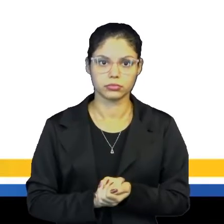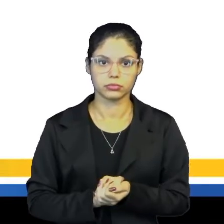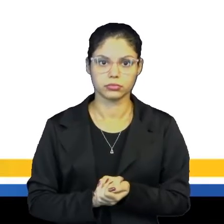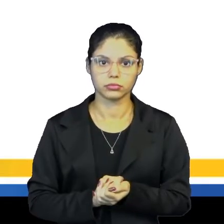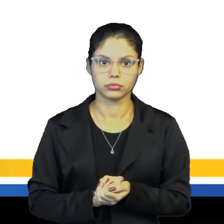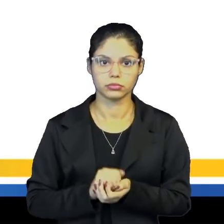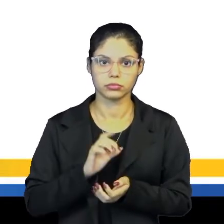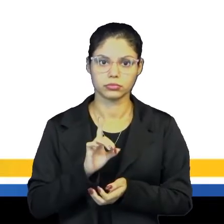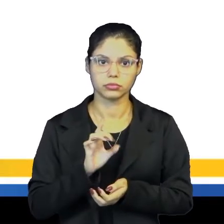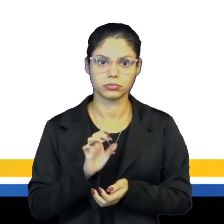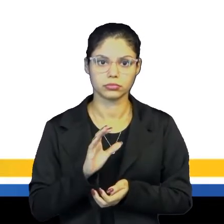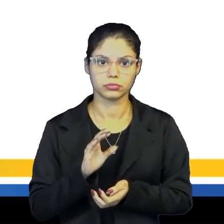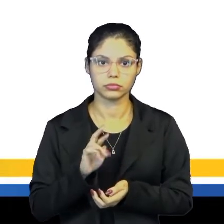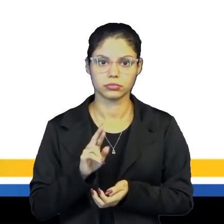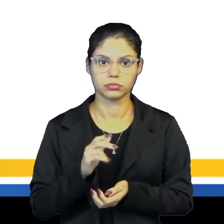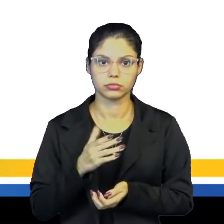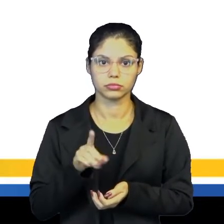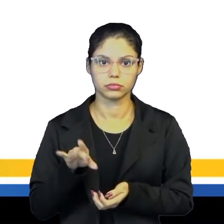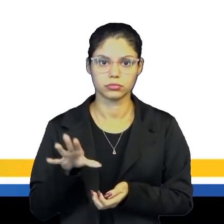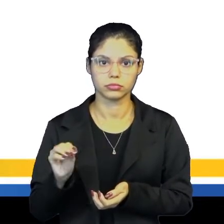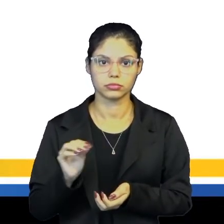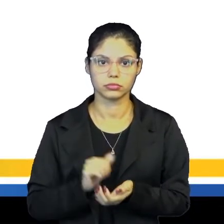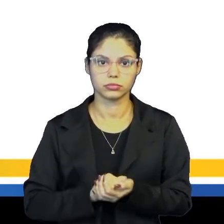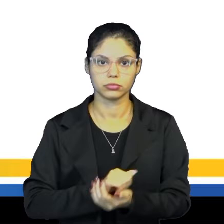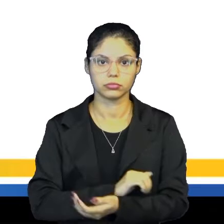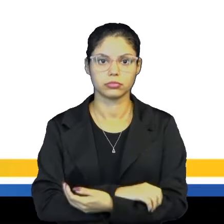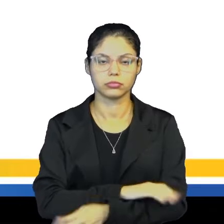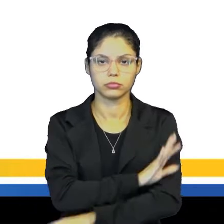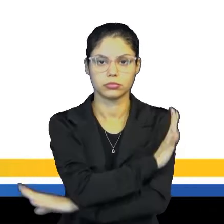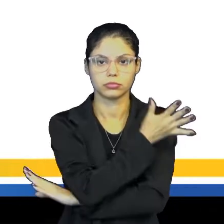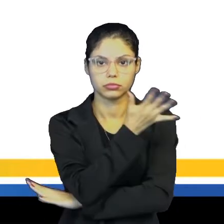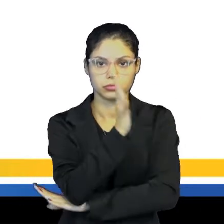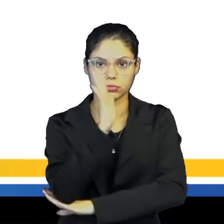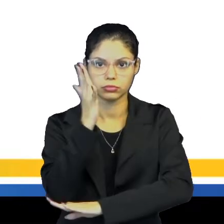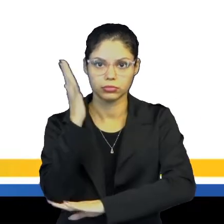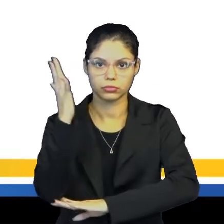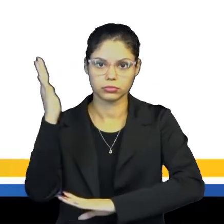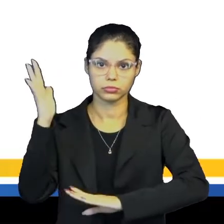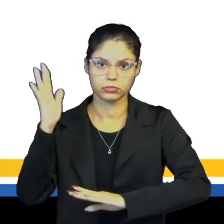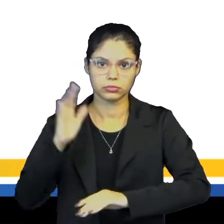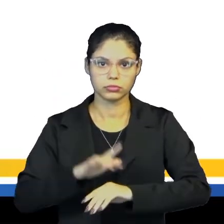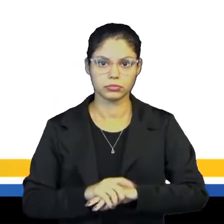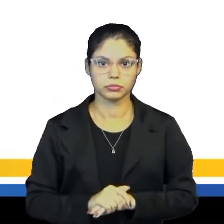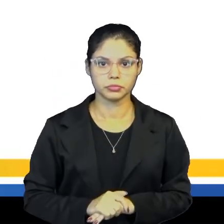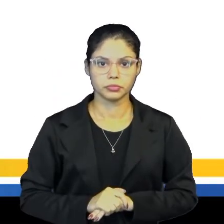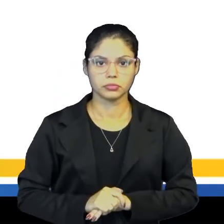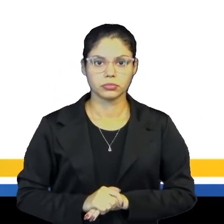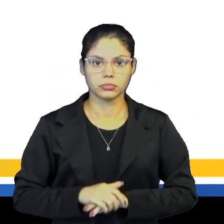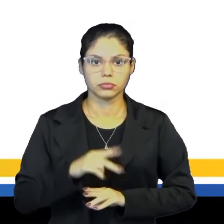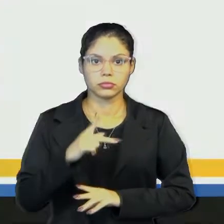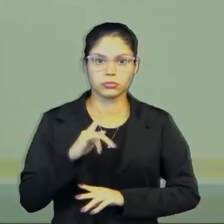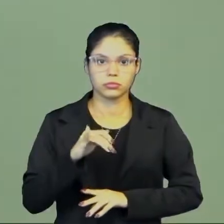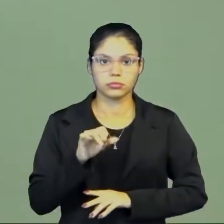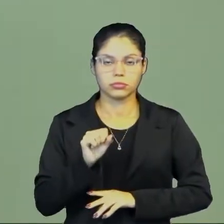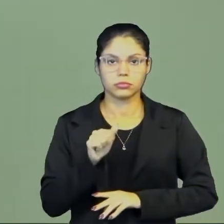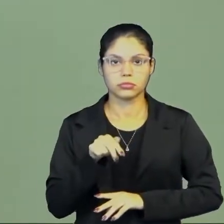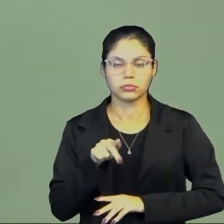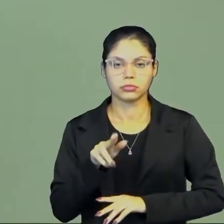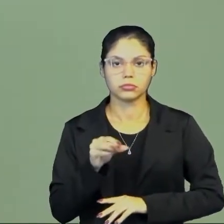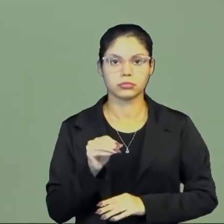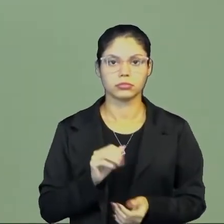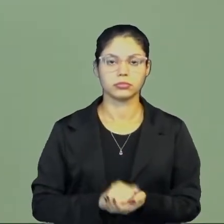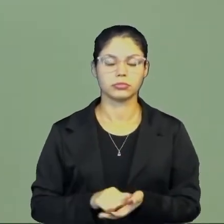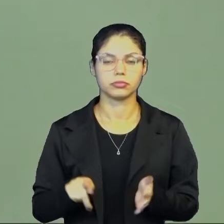A decoração, né? E o paisagismo, certo? O que seria o paisagismo?